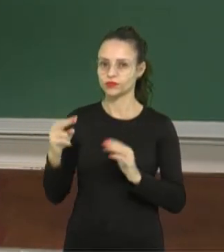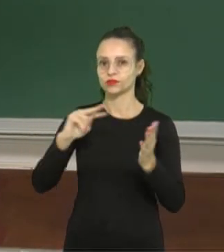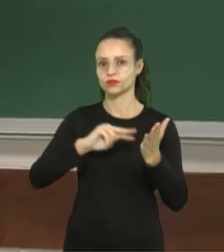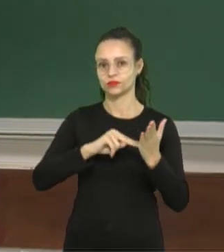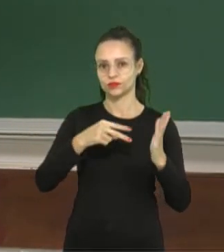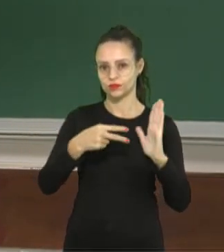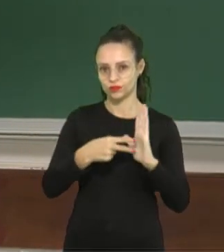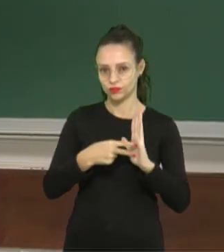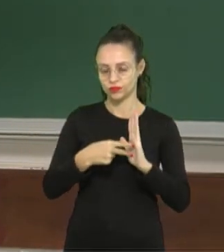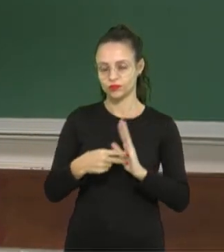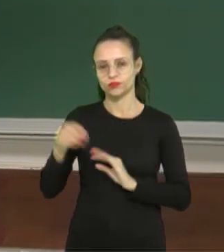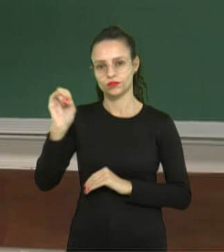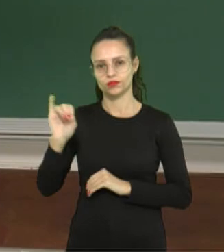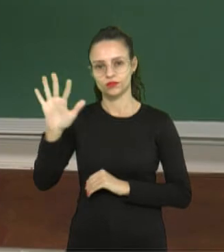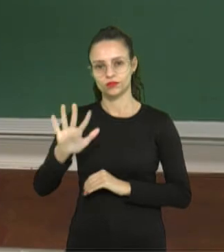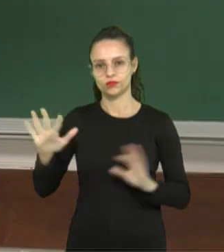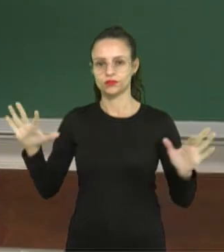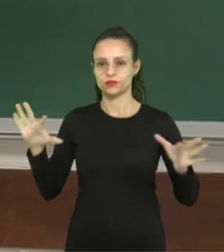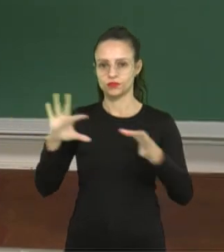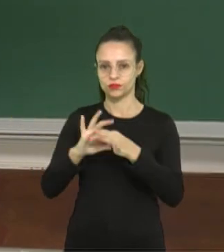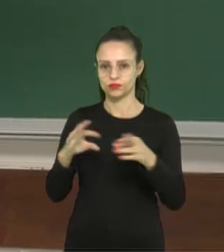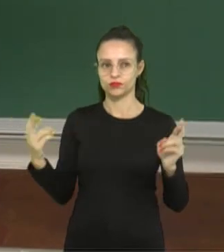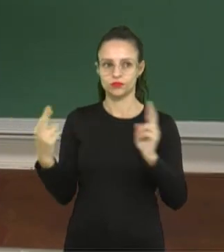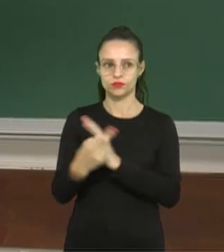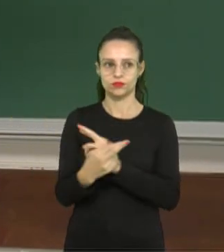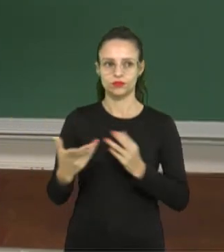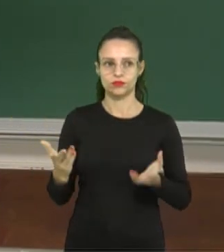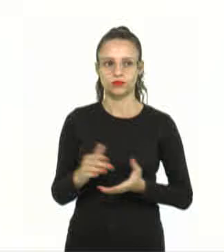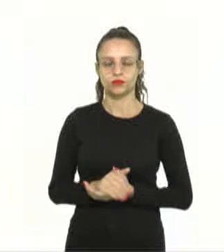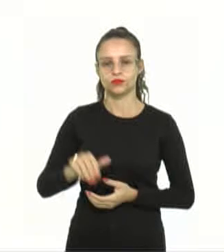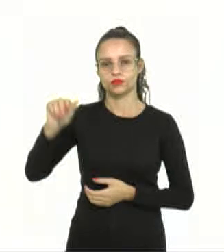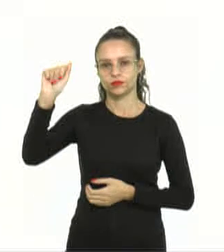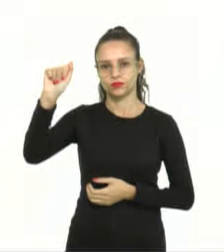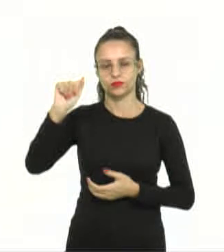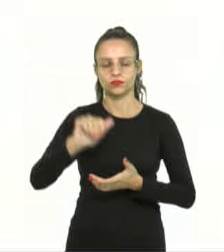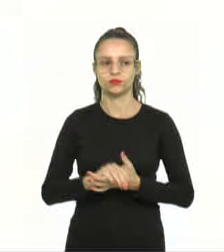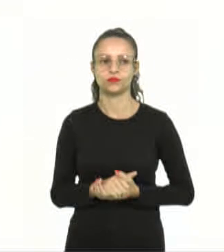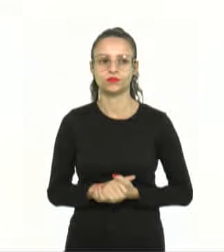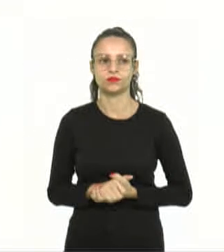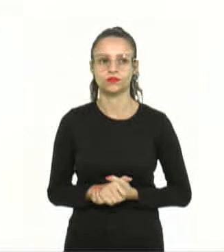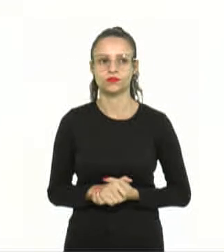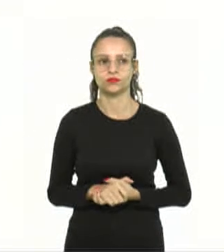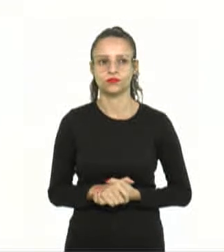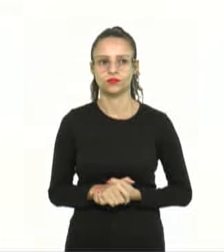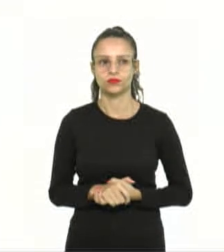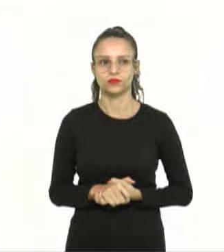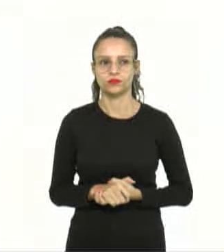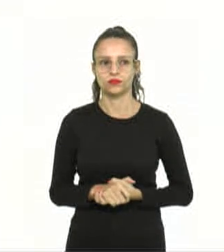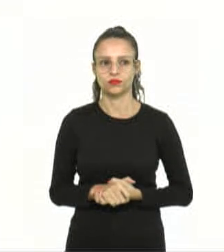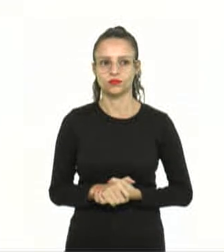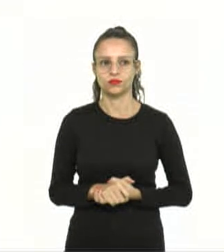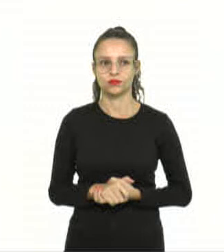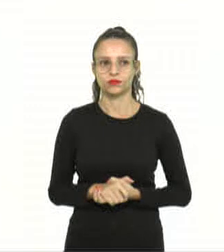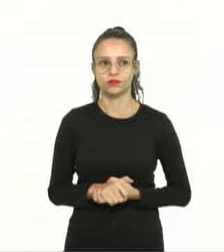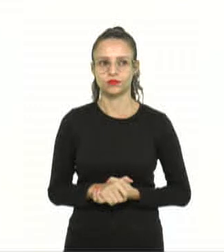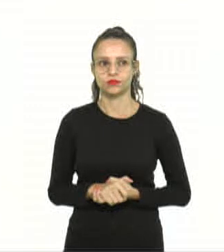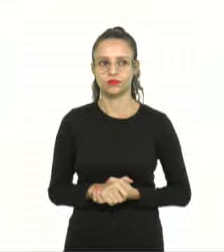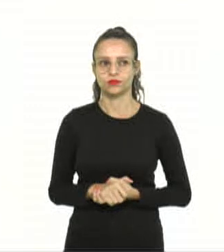significado com as imagens. Então, ninotes são muñecos que compõem os monumentos